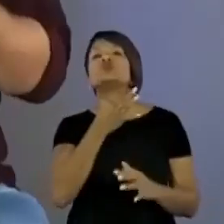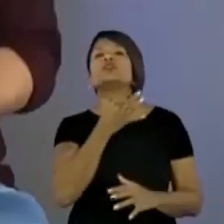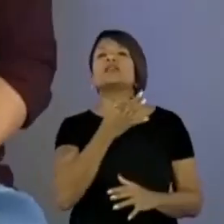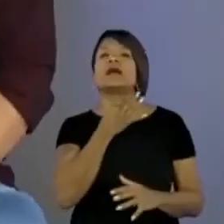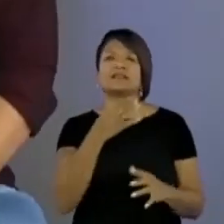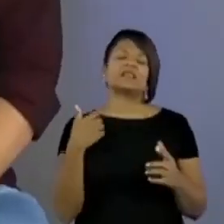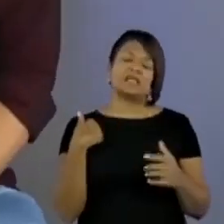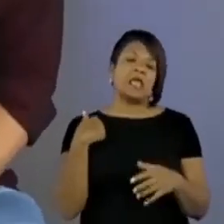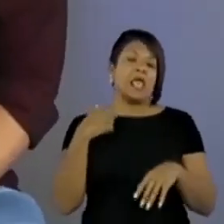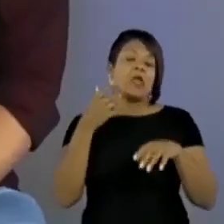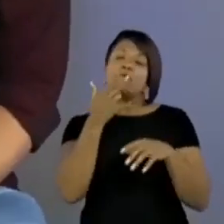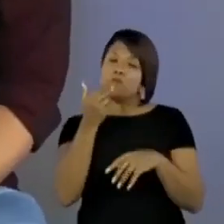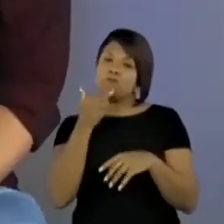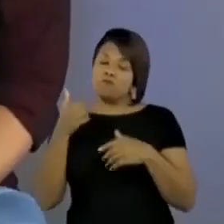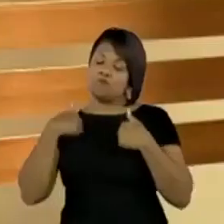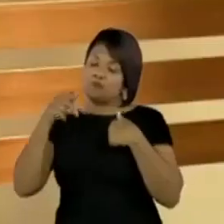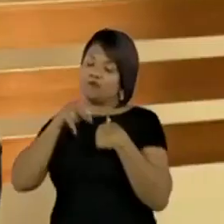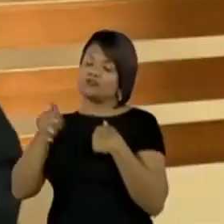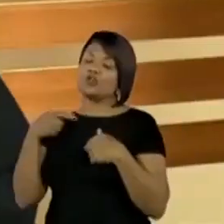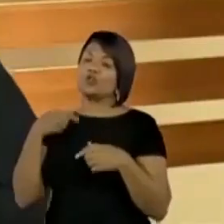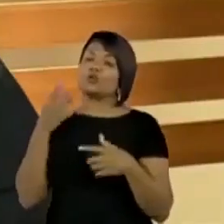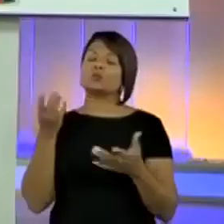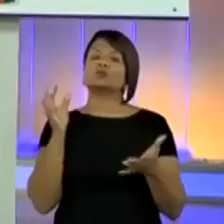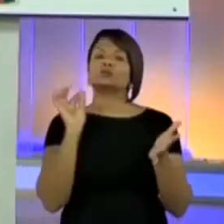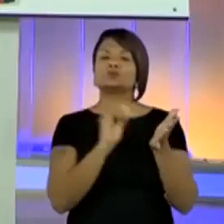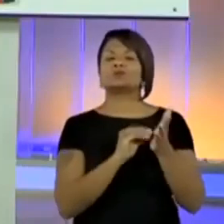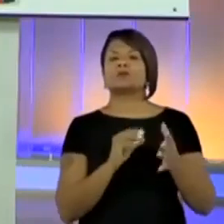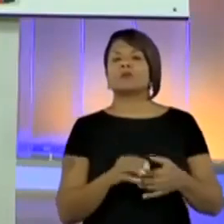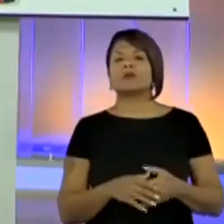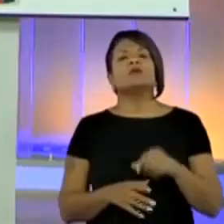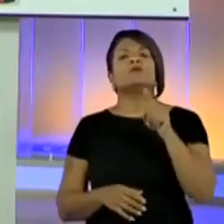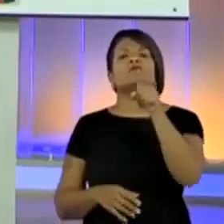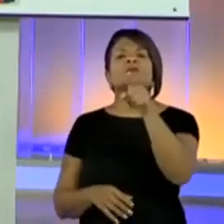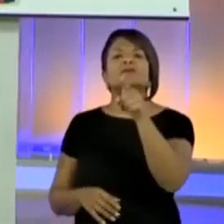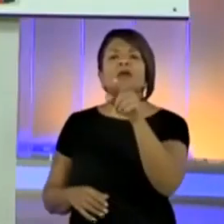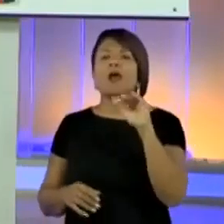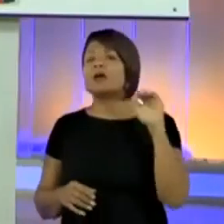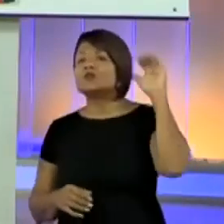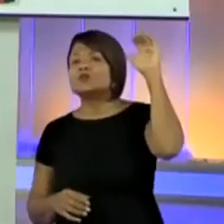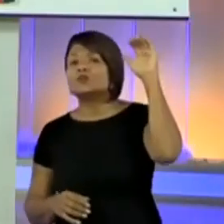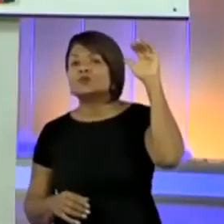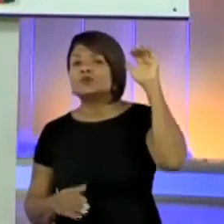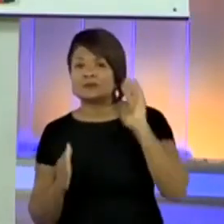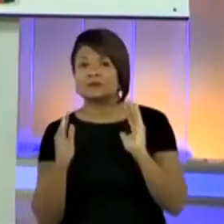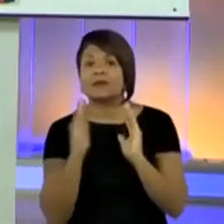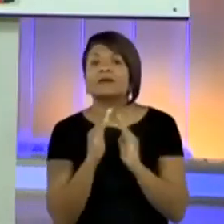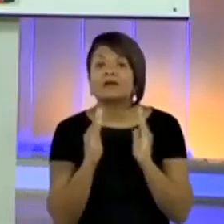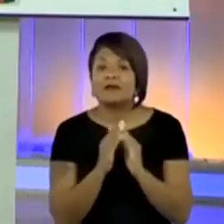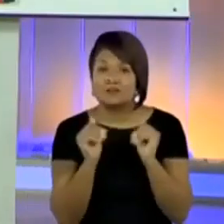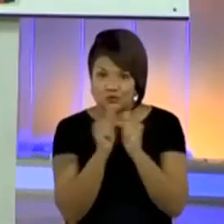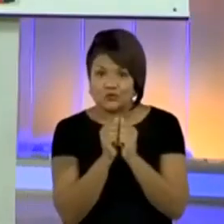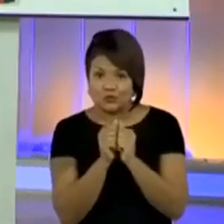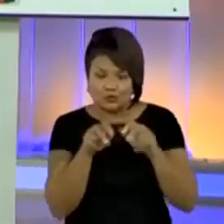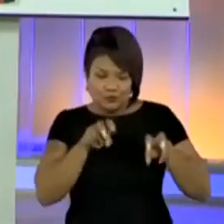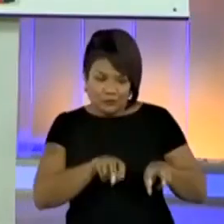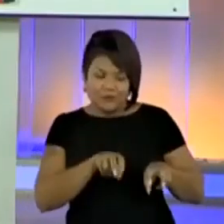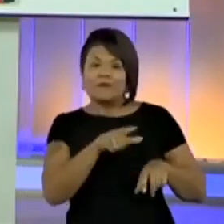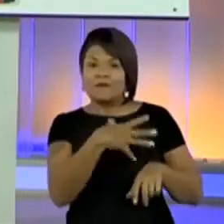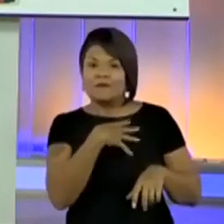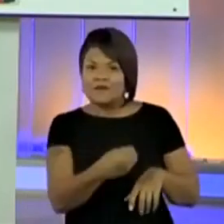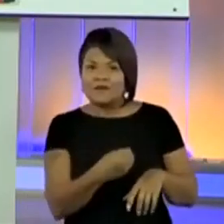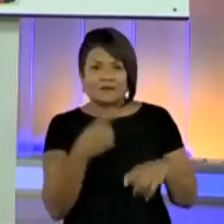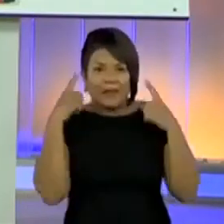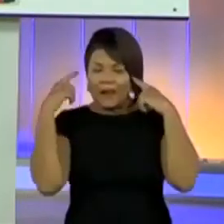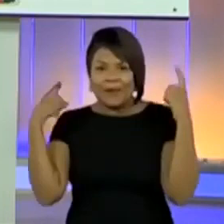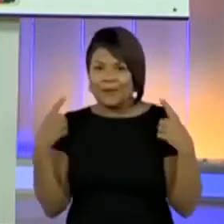Com esse sotaque? Eu marcaria com esse sotaque. Ah, sim. é? Pode ser. E você, adulto que está aí em casa, com a criança, com seu filho, está doido